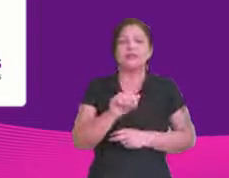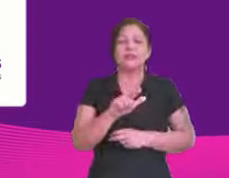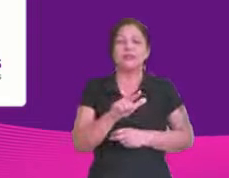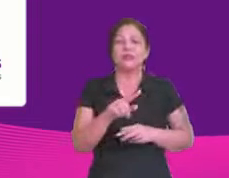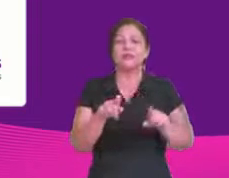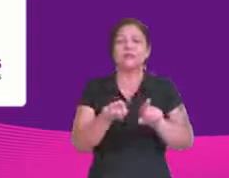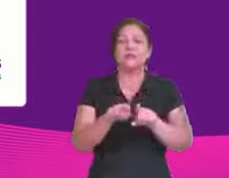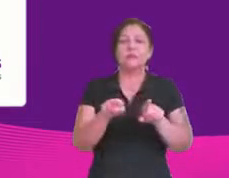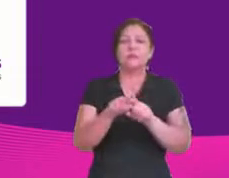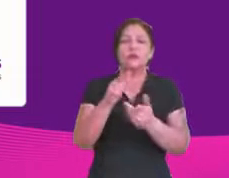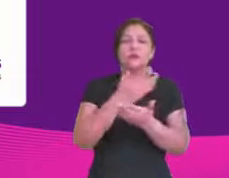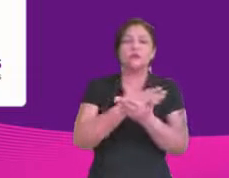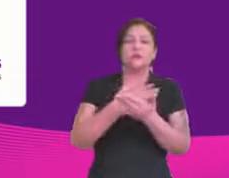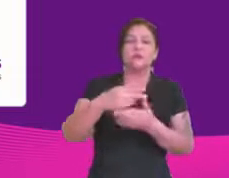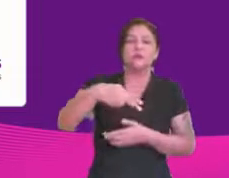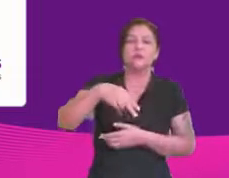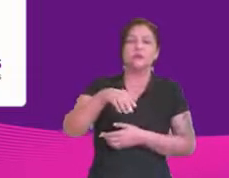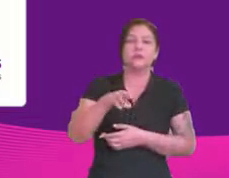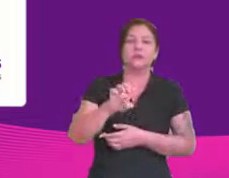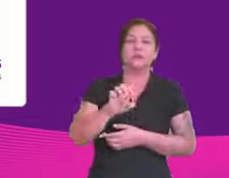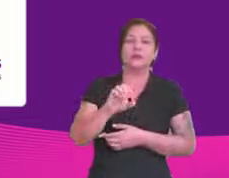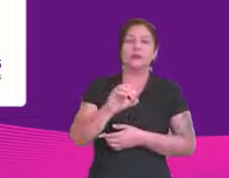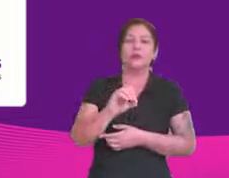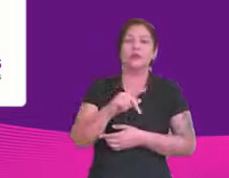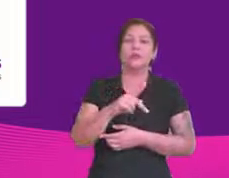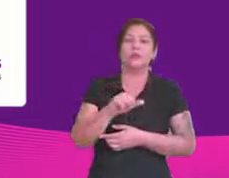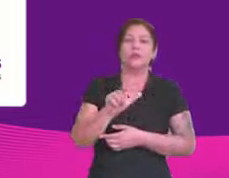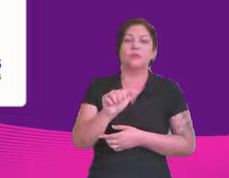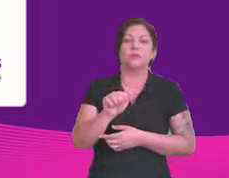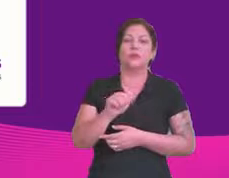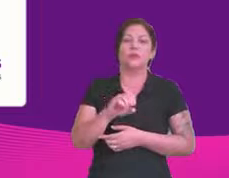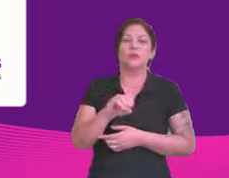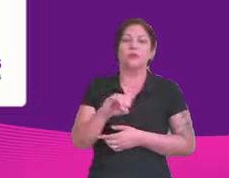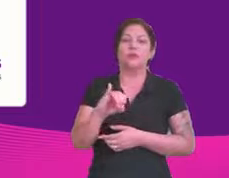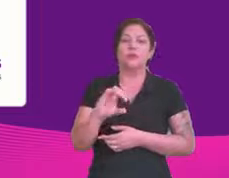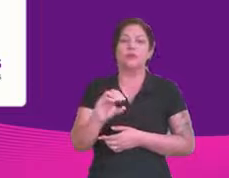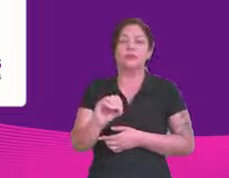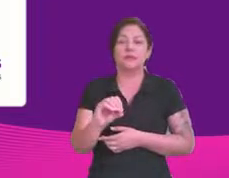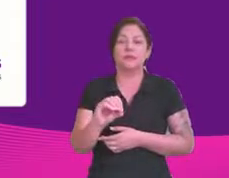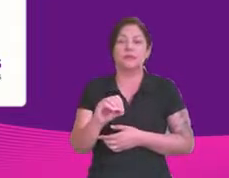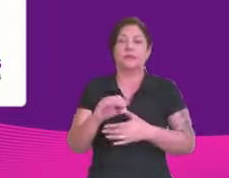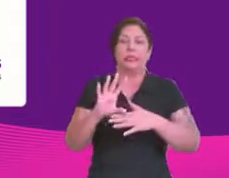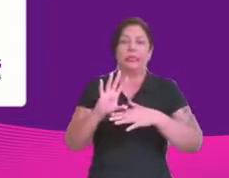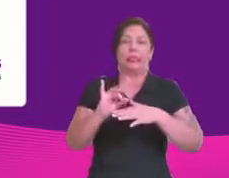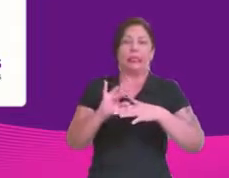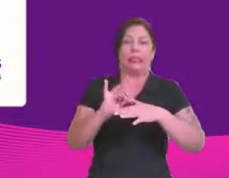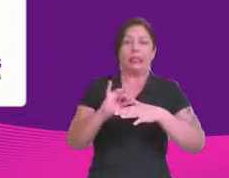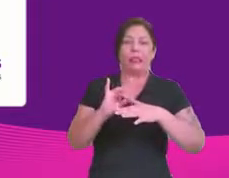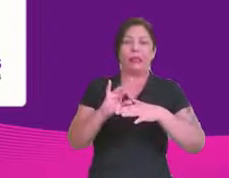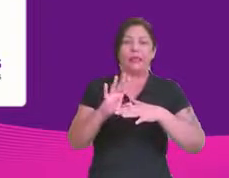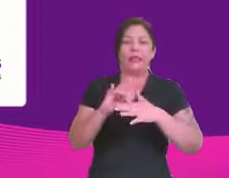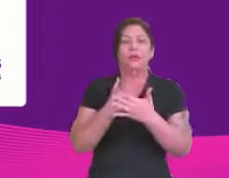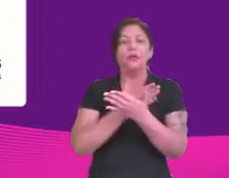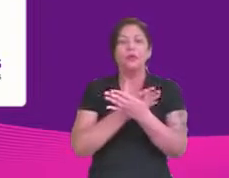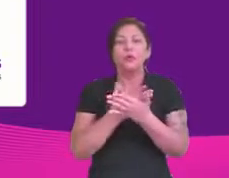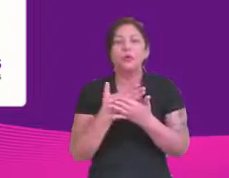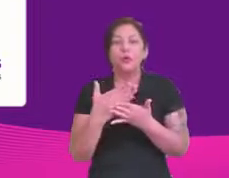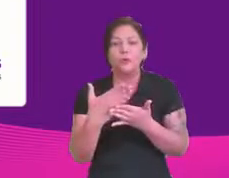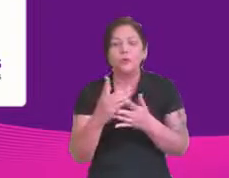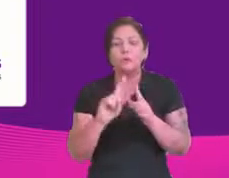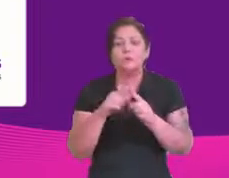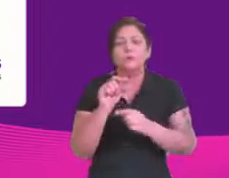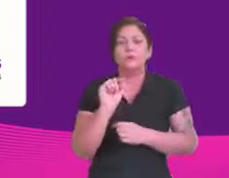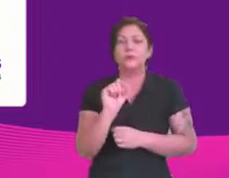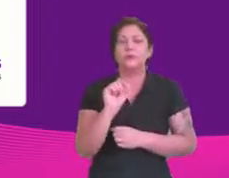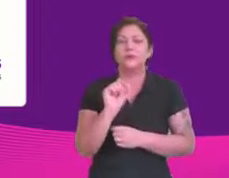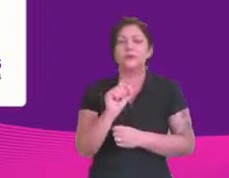neoplasia mucinosa de baixo grau. Então, após esse procedimento, o diagnóstico dela saiu de um tumor primário de ovário para um tumor primário